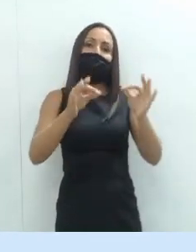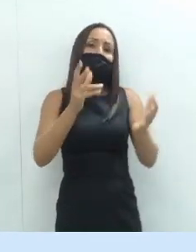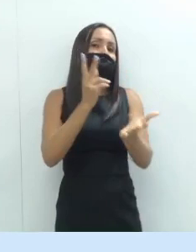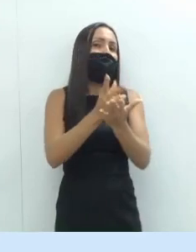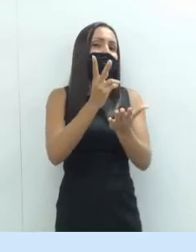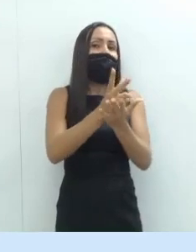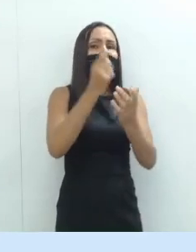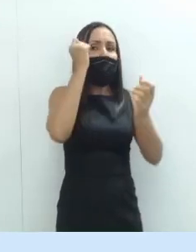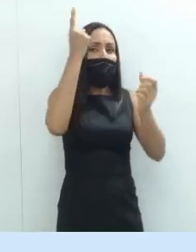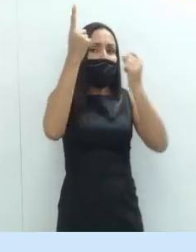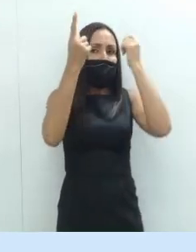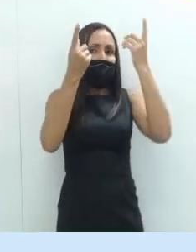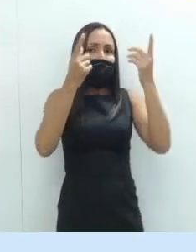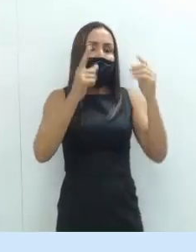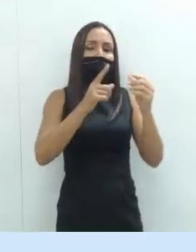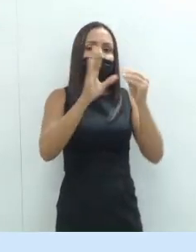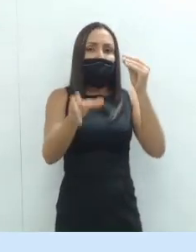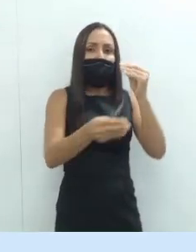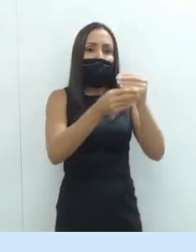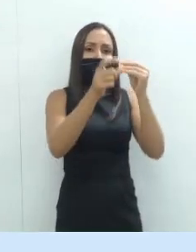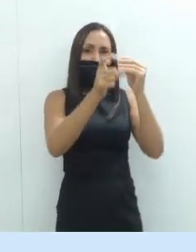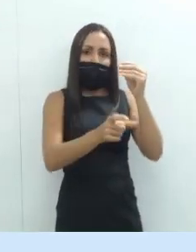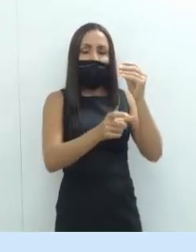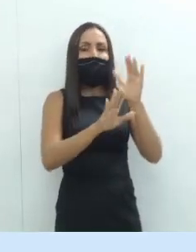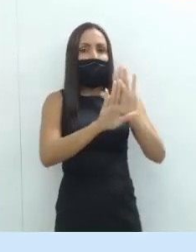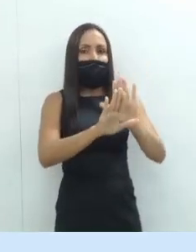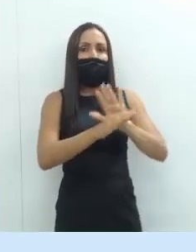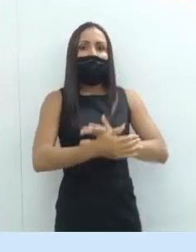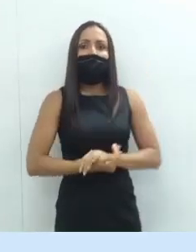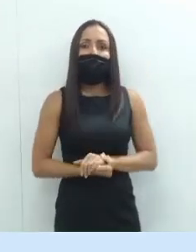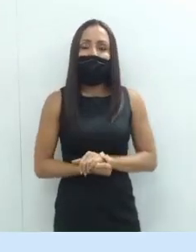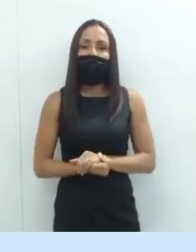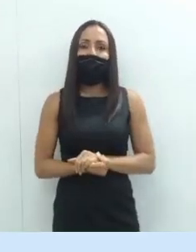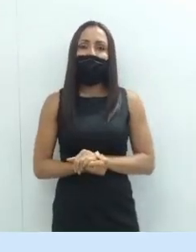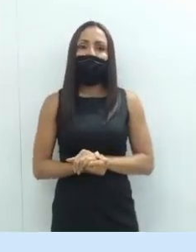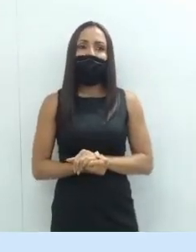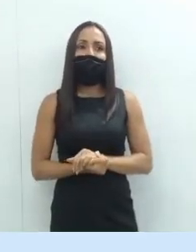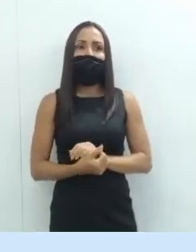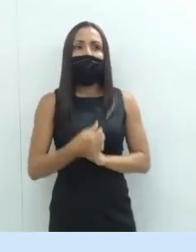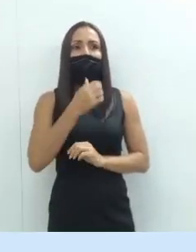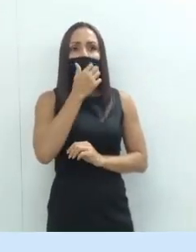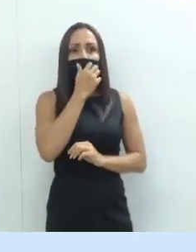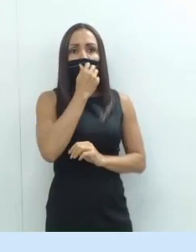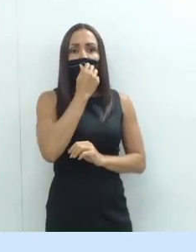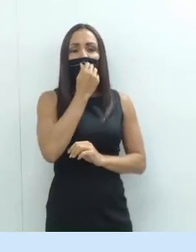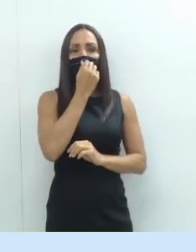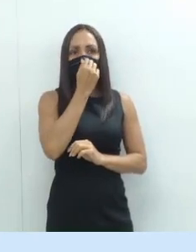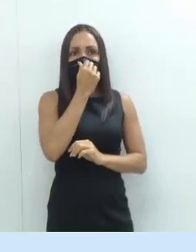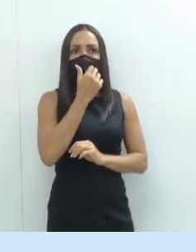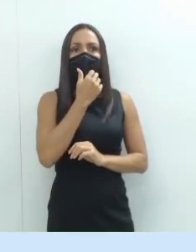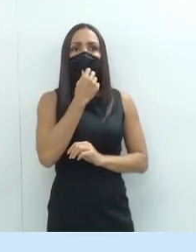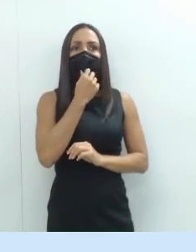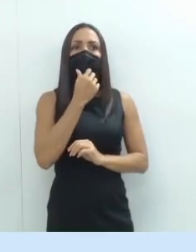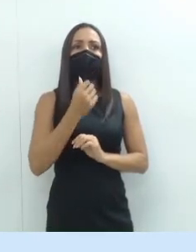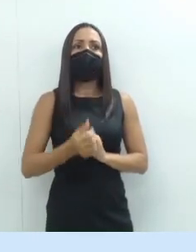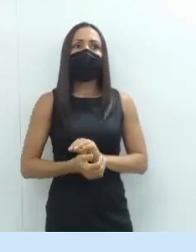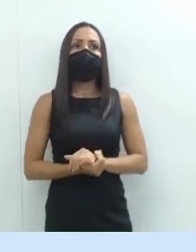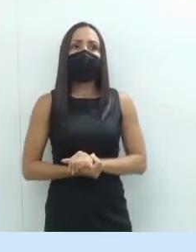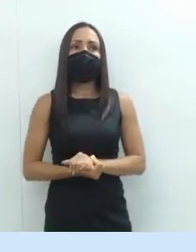as ideias que o autor trouxe. Beleza? Passando adiante, vamos dar uma olhadinha aí na